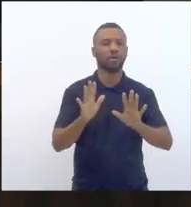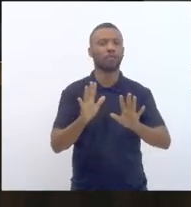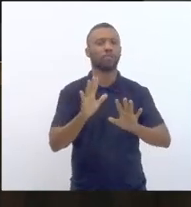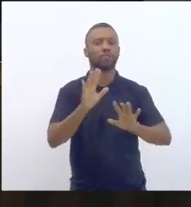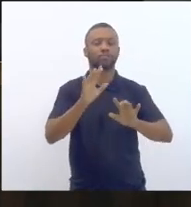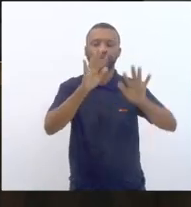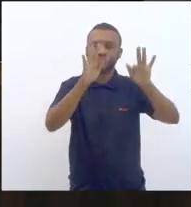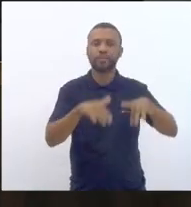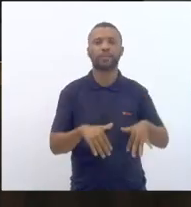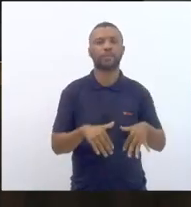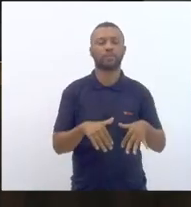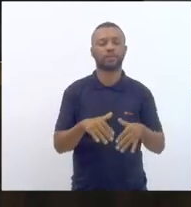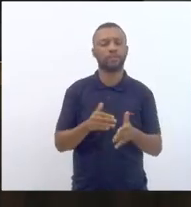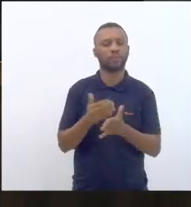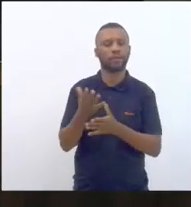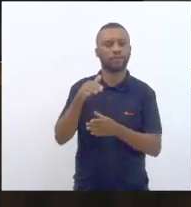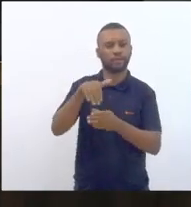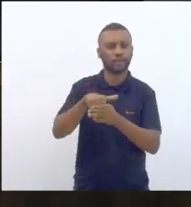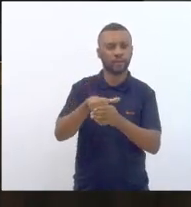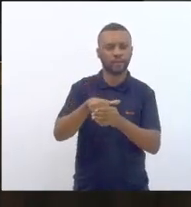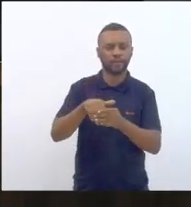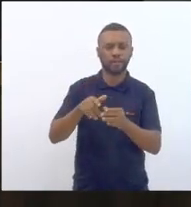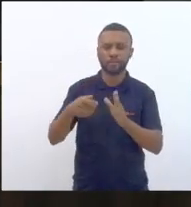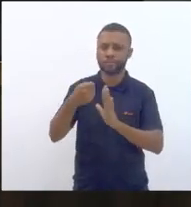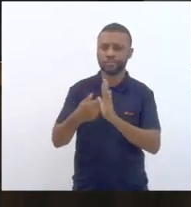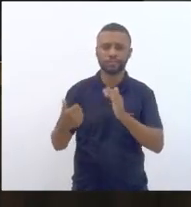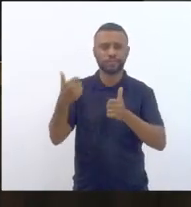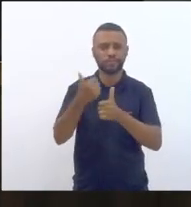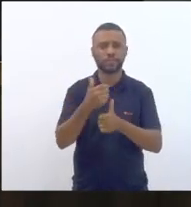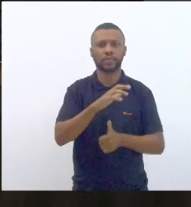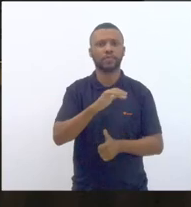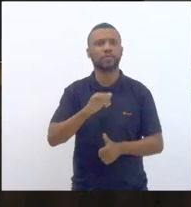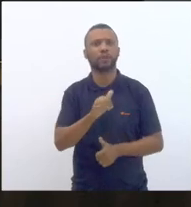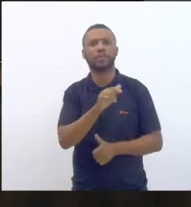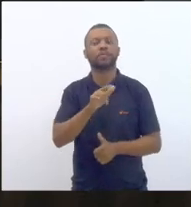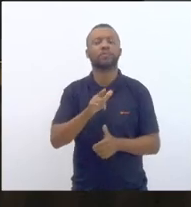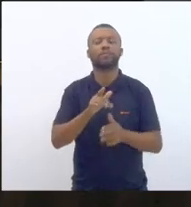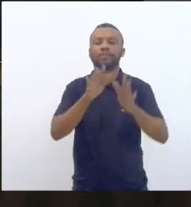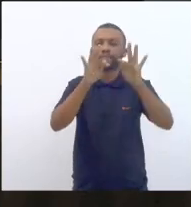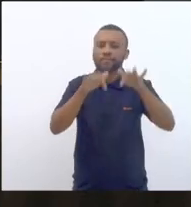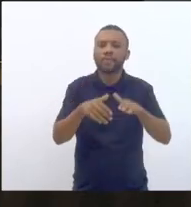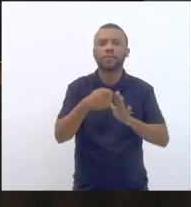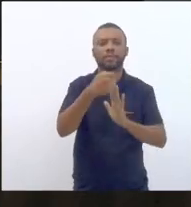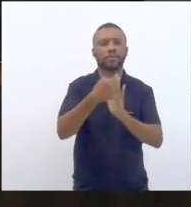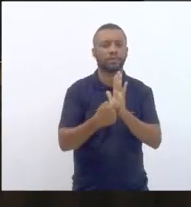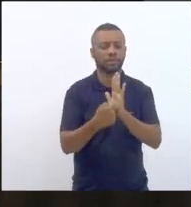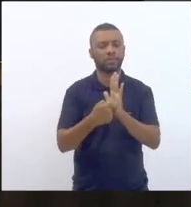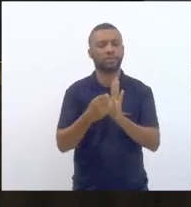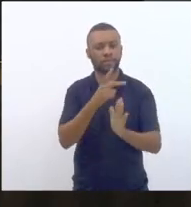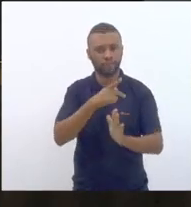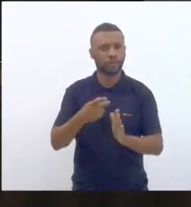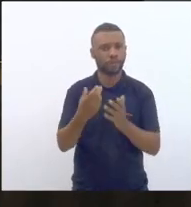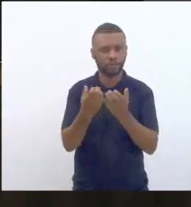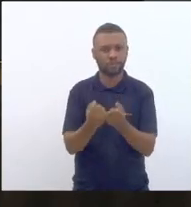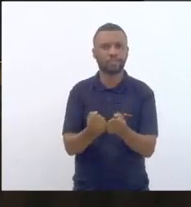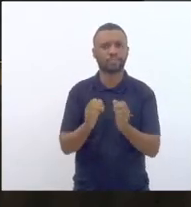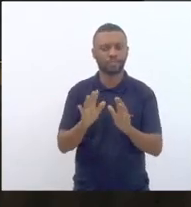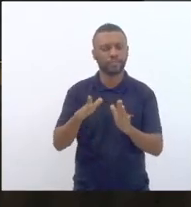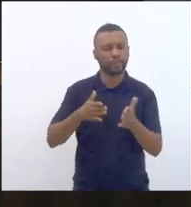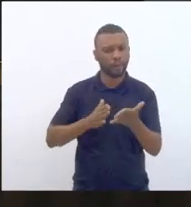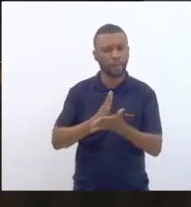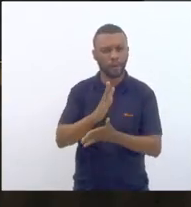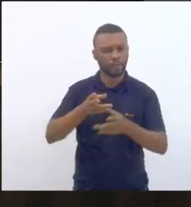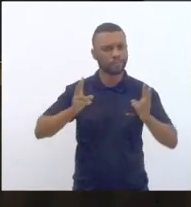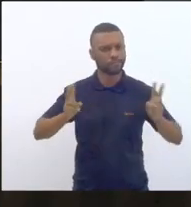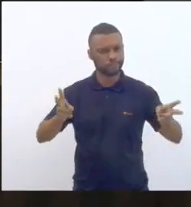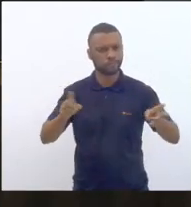discutir, encerrada a discussão em votação, substitutivo da CCJ conforme a final de redação, que a presidência defere. Se os que aprovam, ministro,